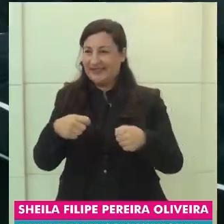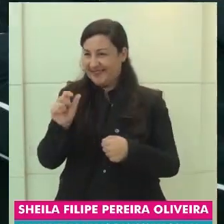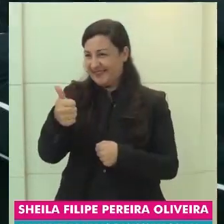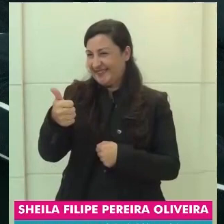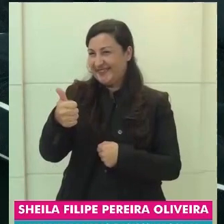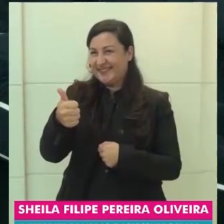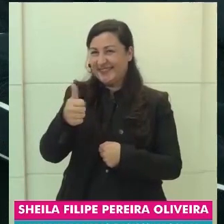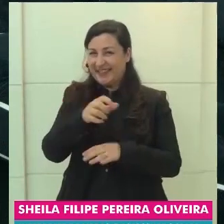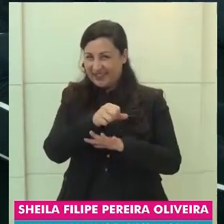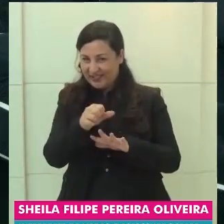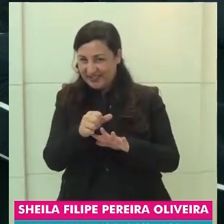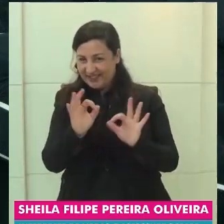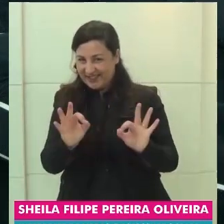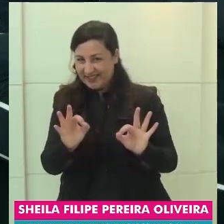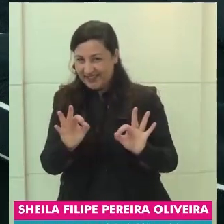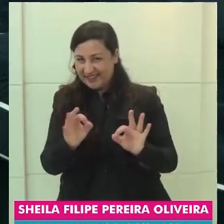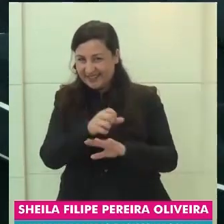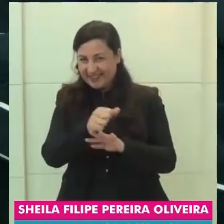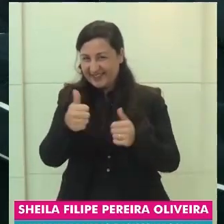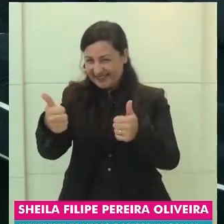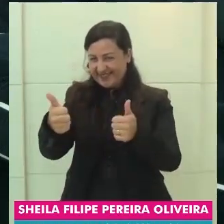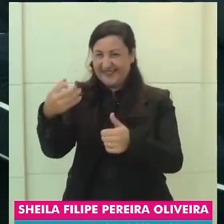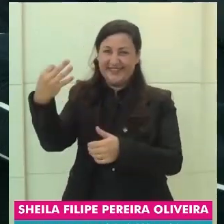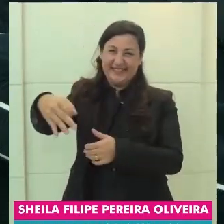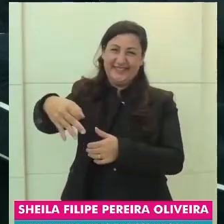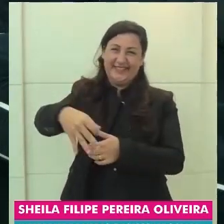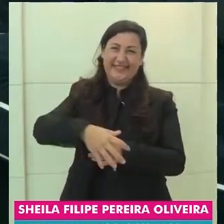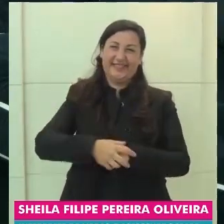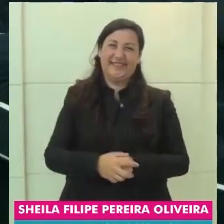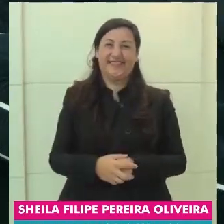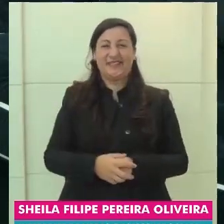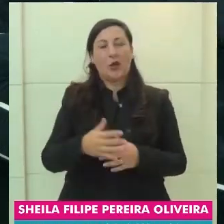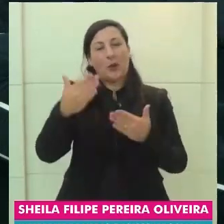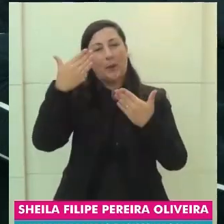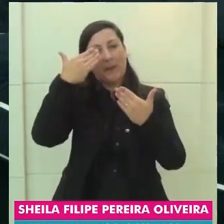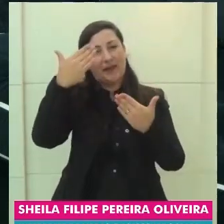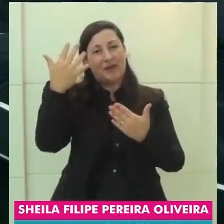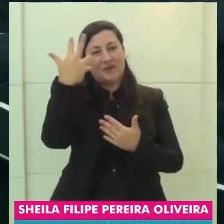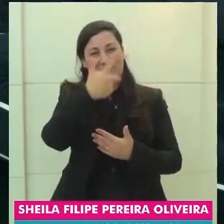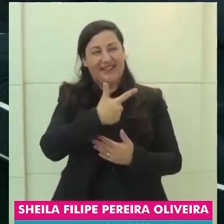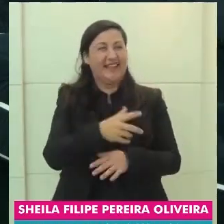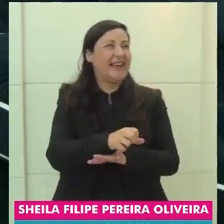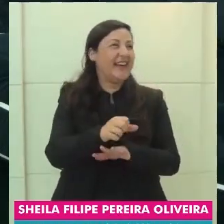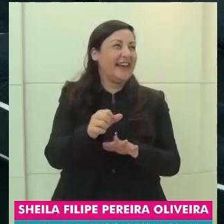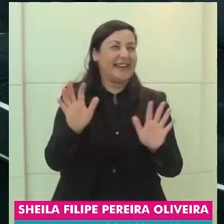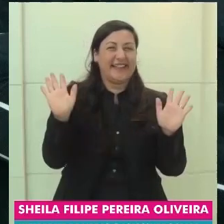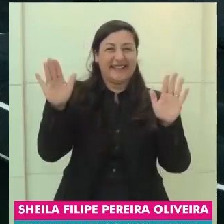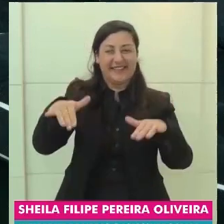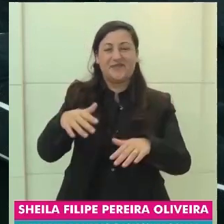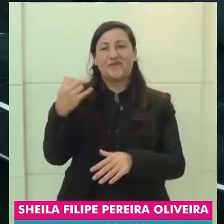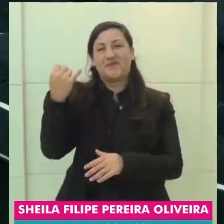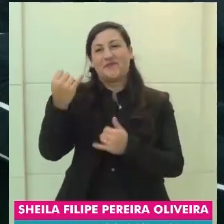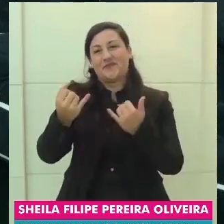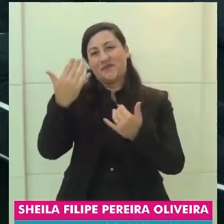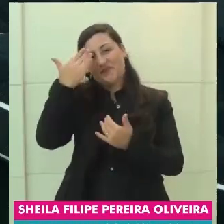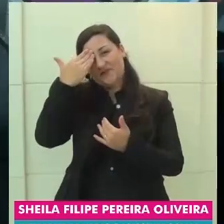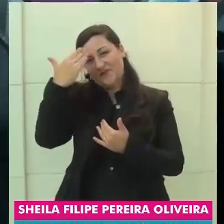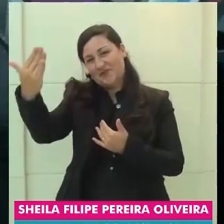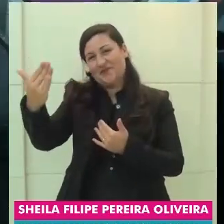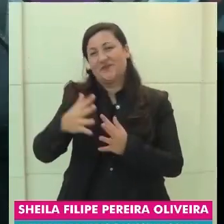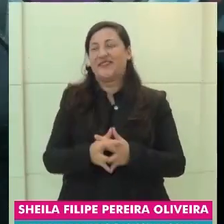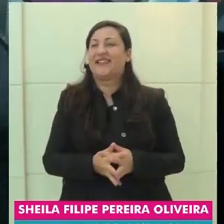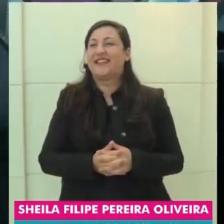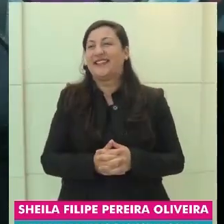Sheila? Tudo certo aí? Olha, mas está bonita a Sheila aí, hein, gente? Na nossa